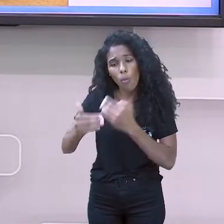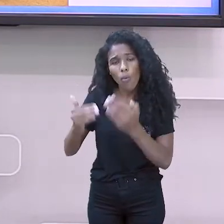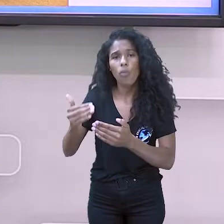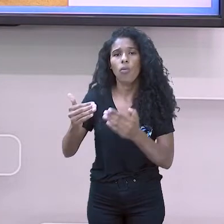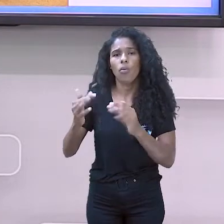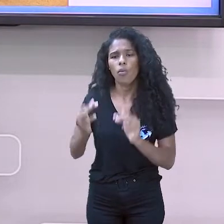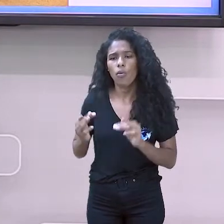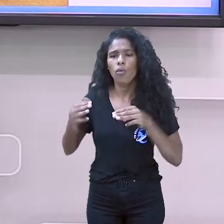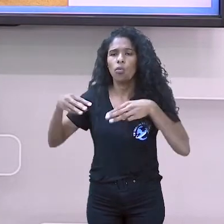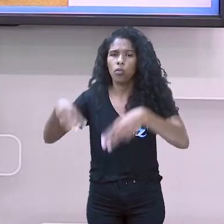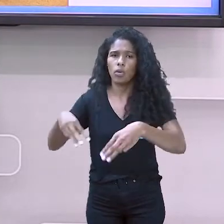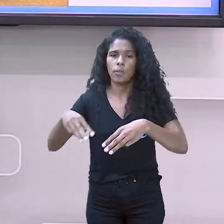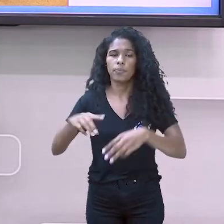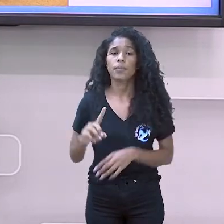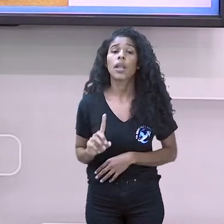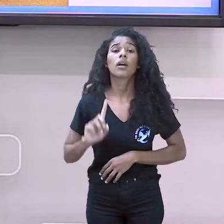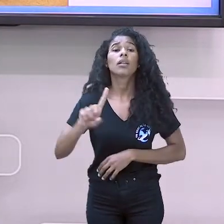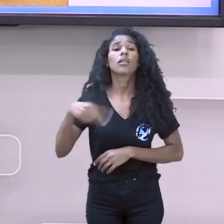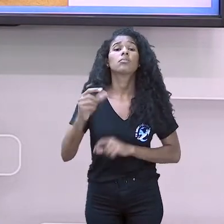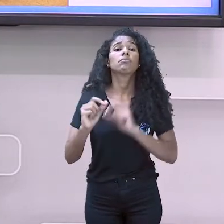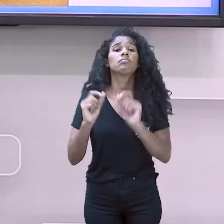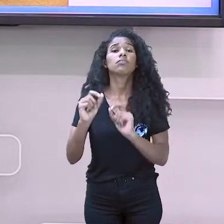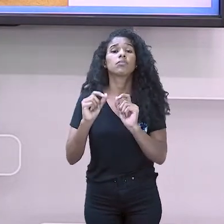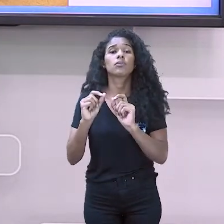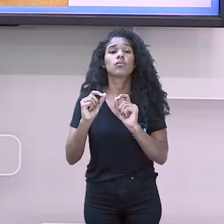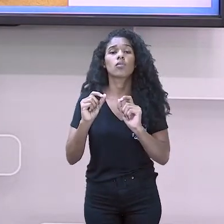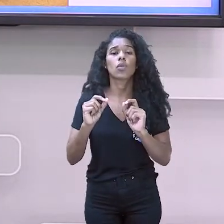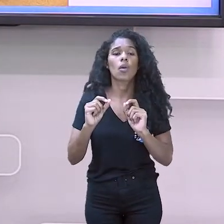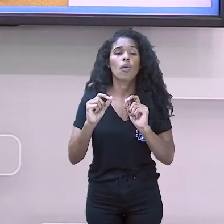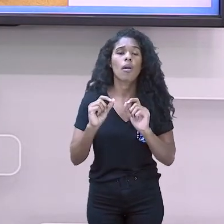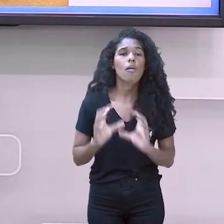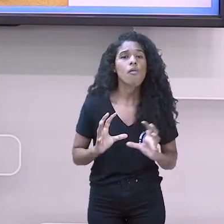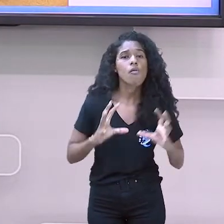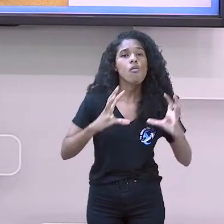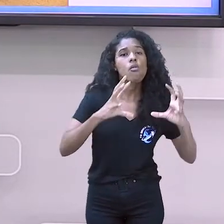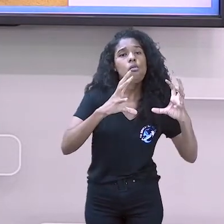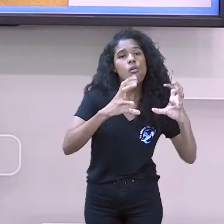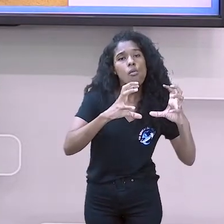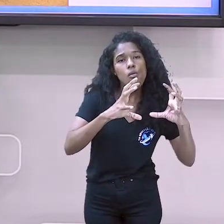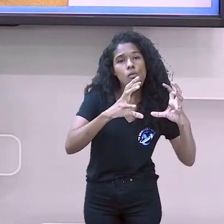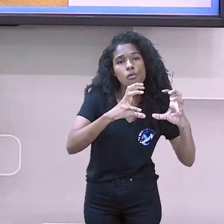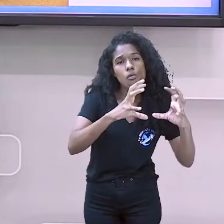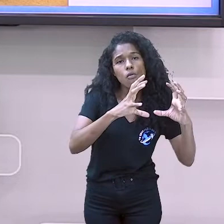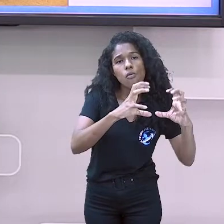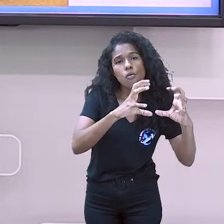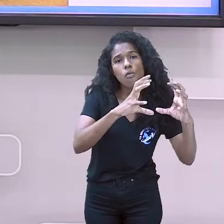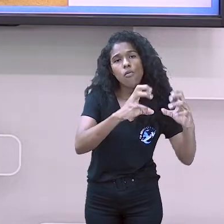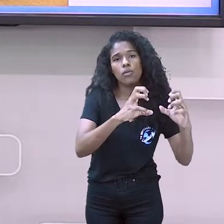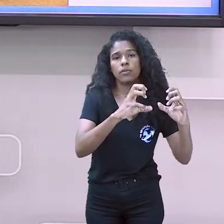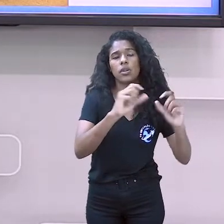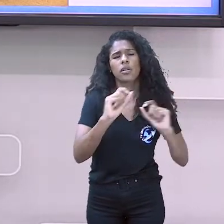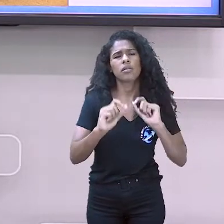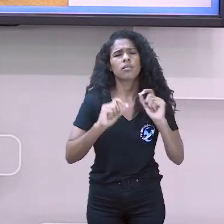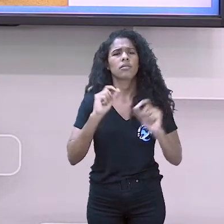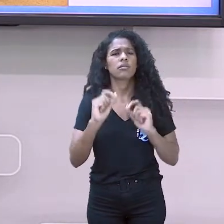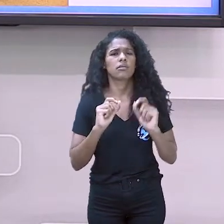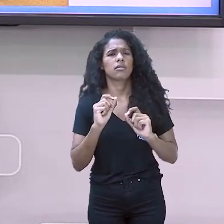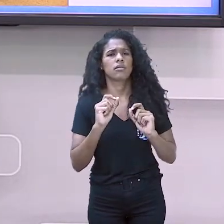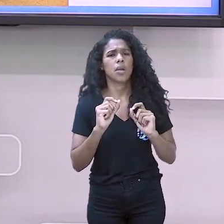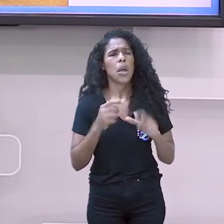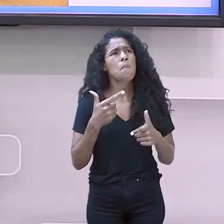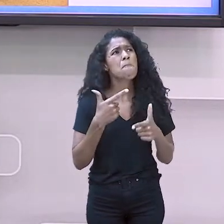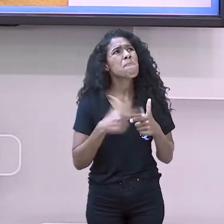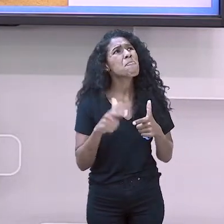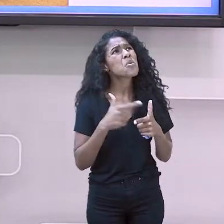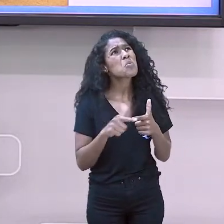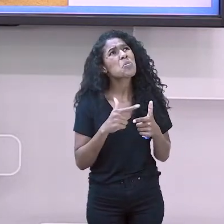gerada por uma das ações iniciais, o que vai provocar em outras ações por parte dos personagens para solucionar